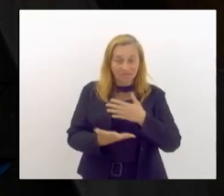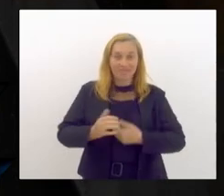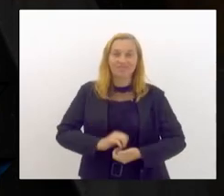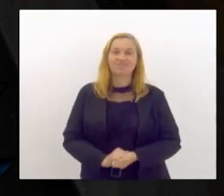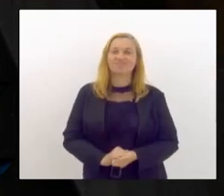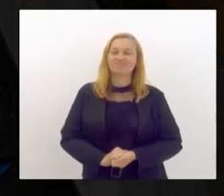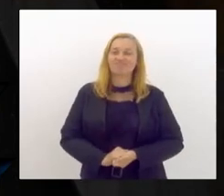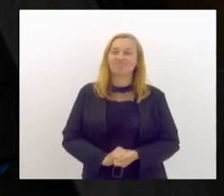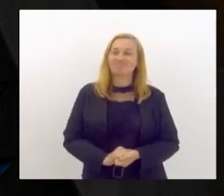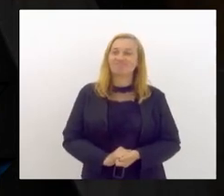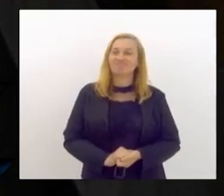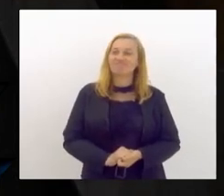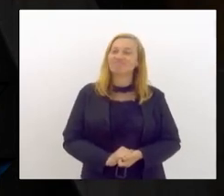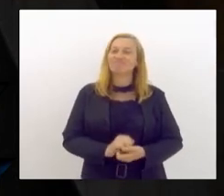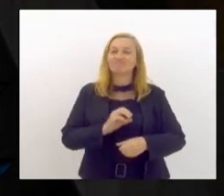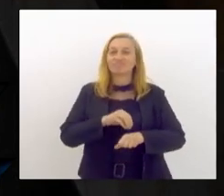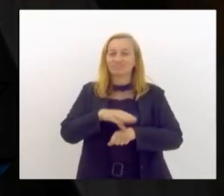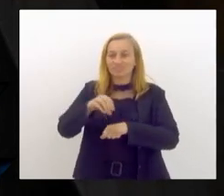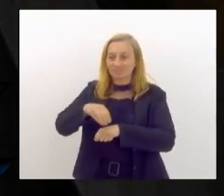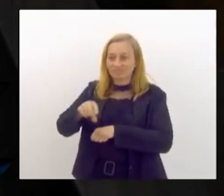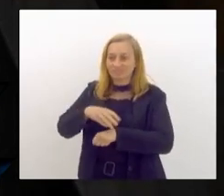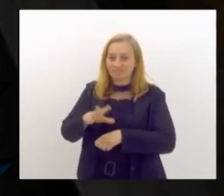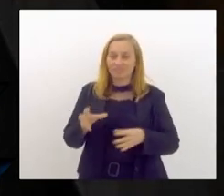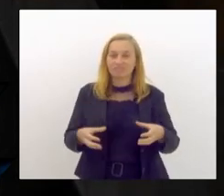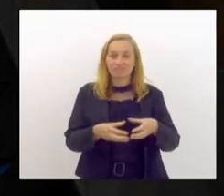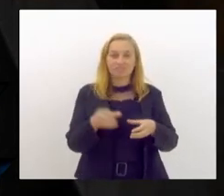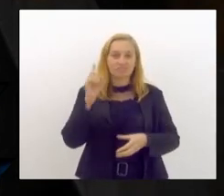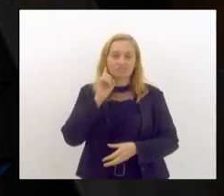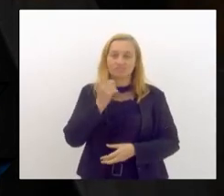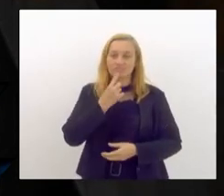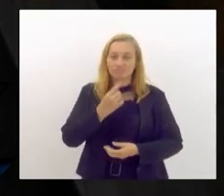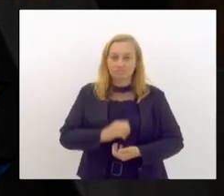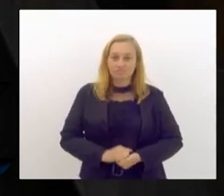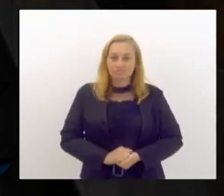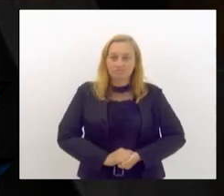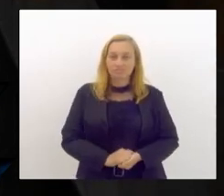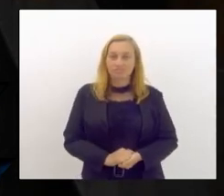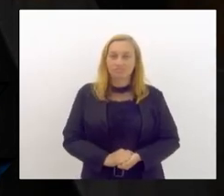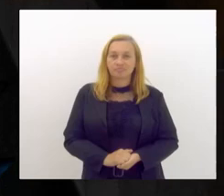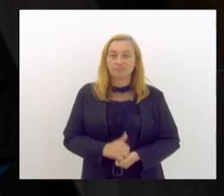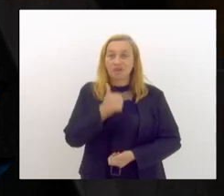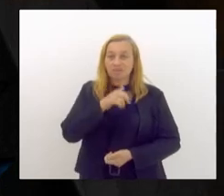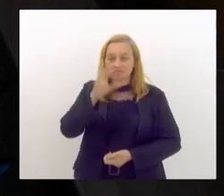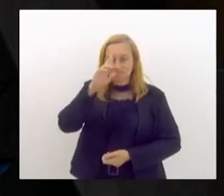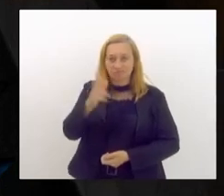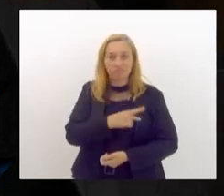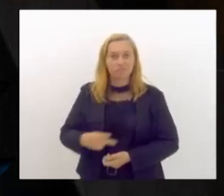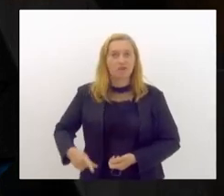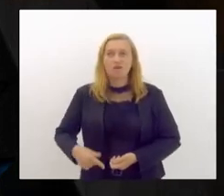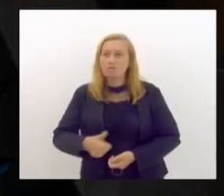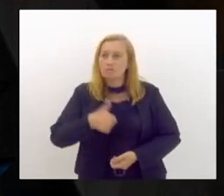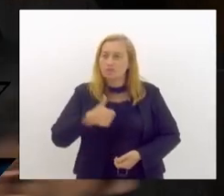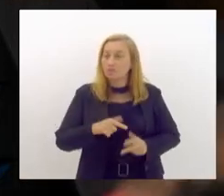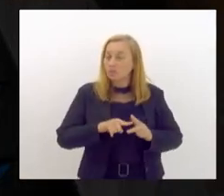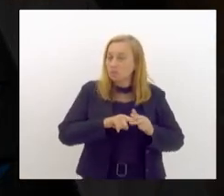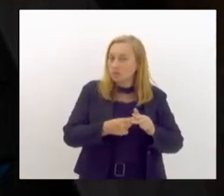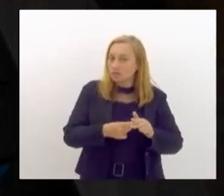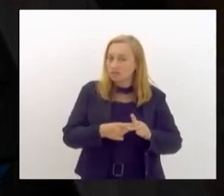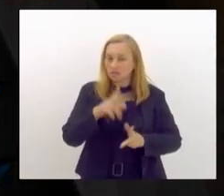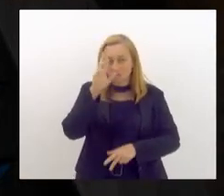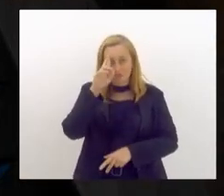que leva a nossa voz aos deficientes auditivos. Senhora Presidente, primeiro corrigir Vossa